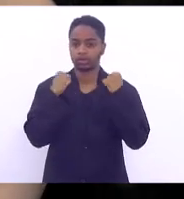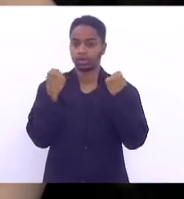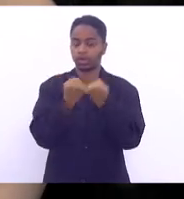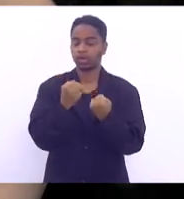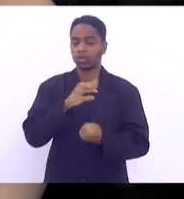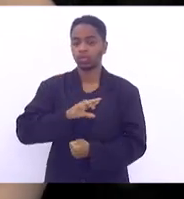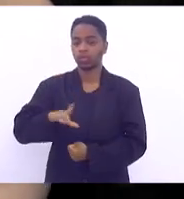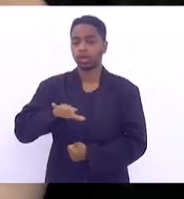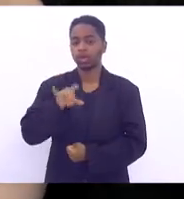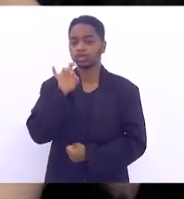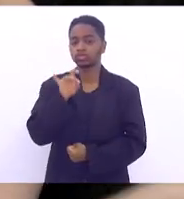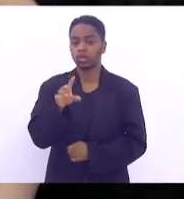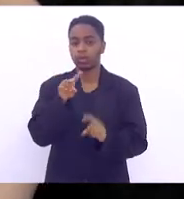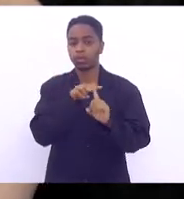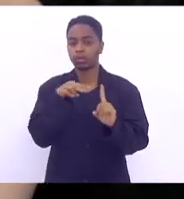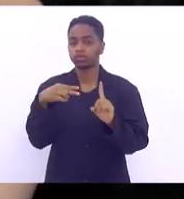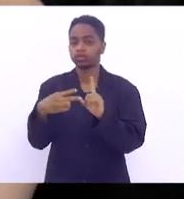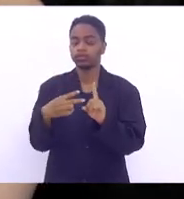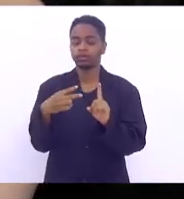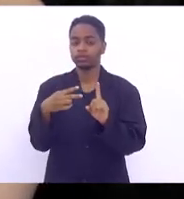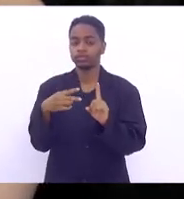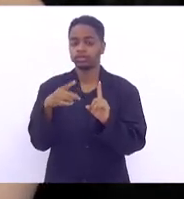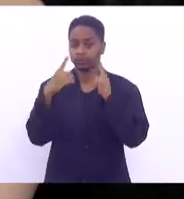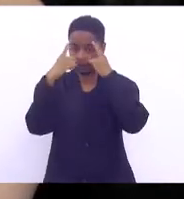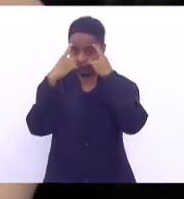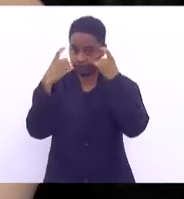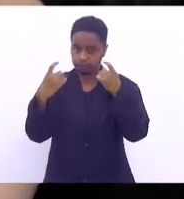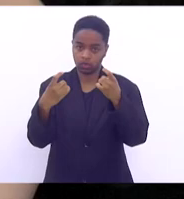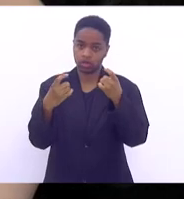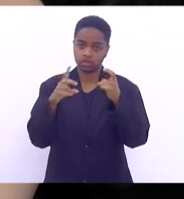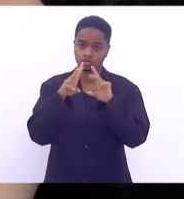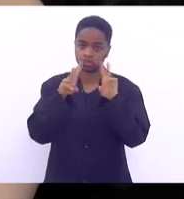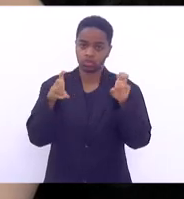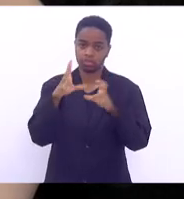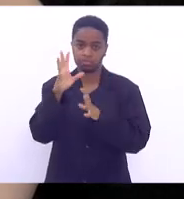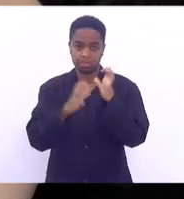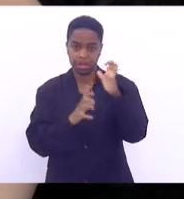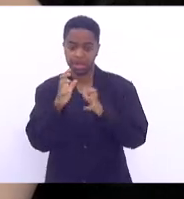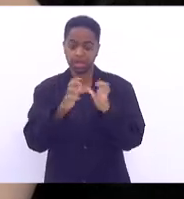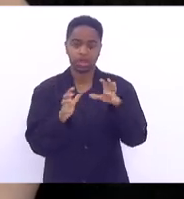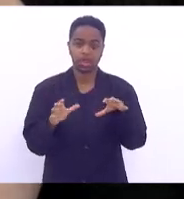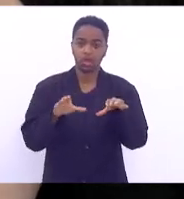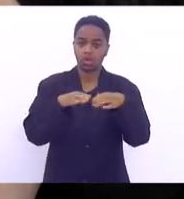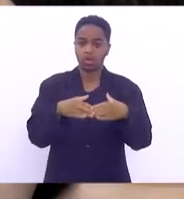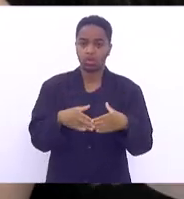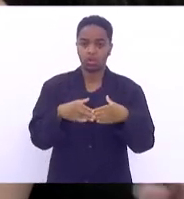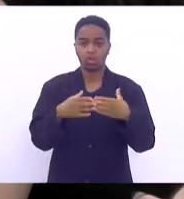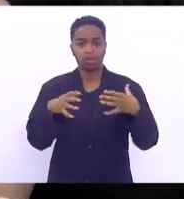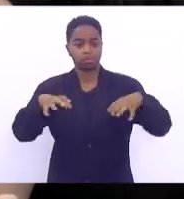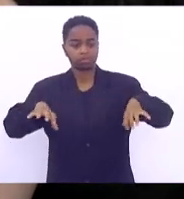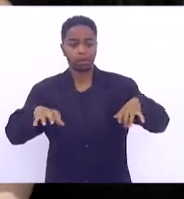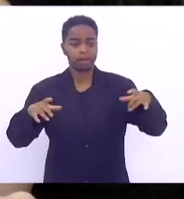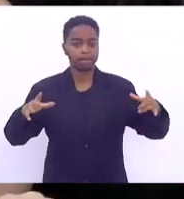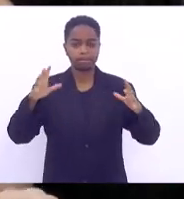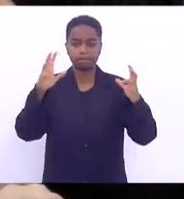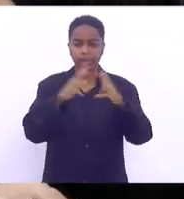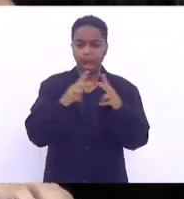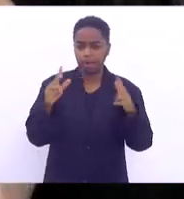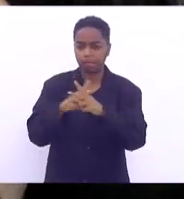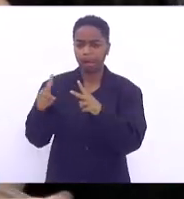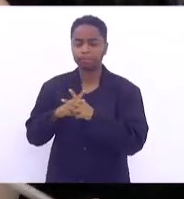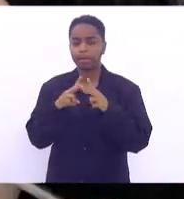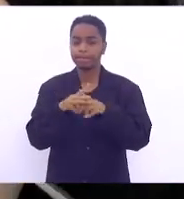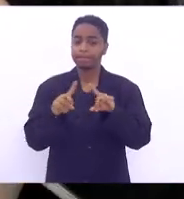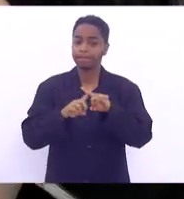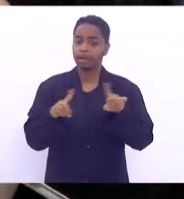de vista da violência propriamente dita, de briga de torcidas, de briga entre torcedores, mas também